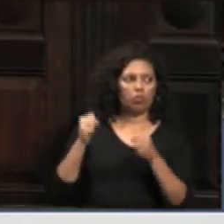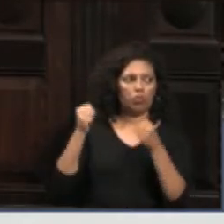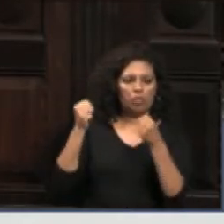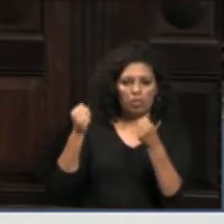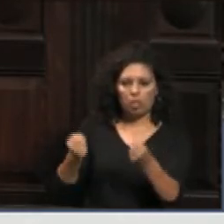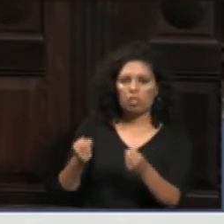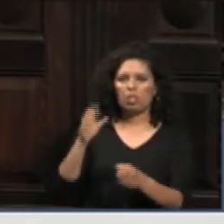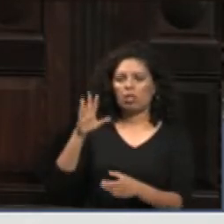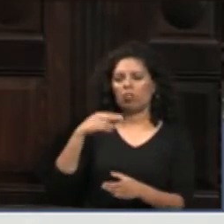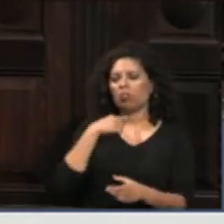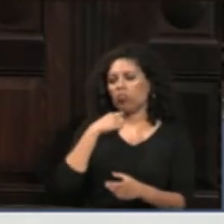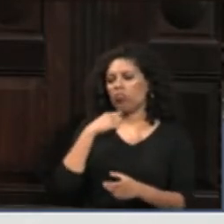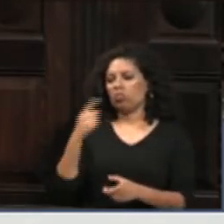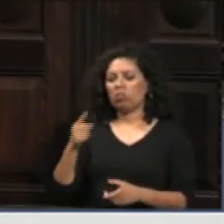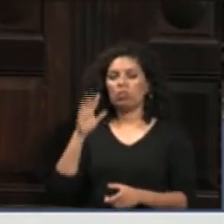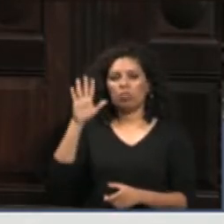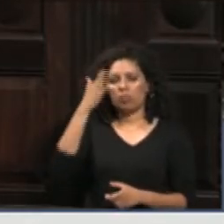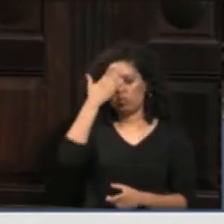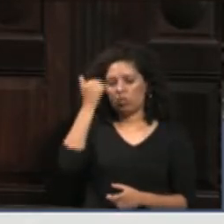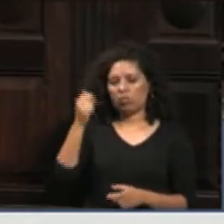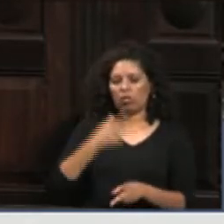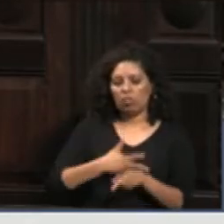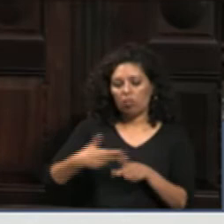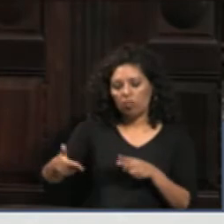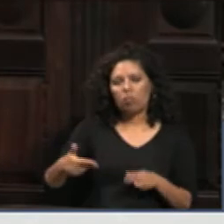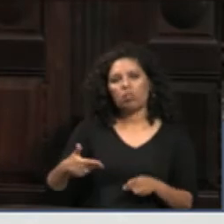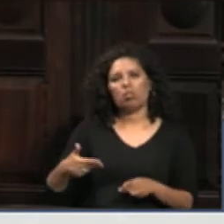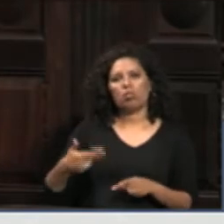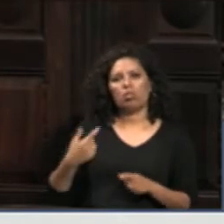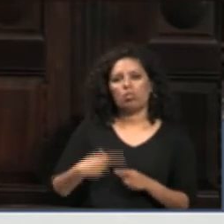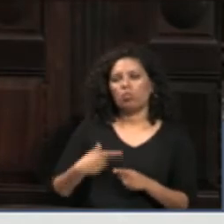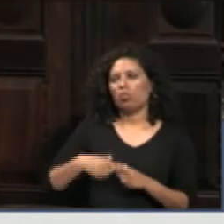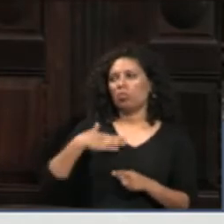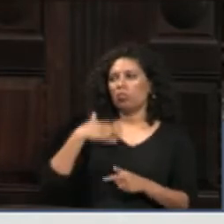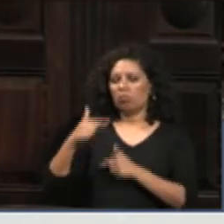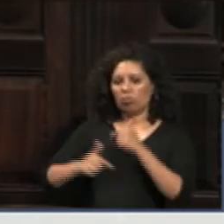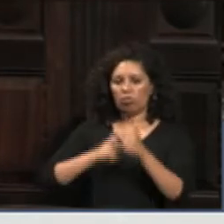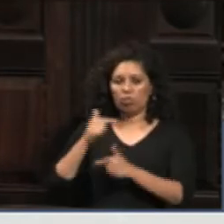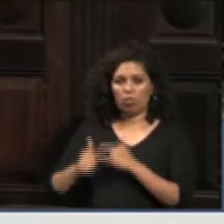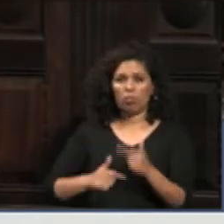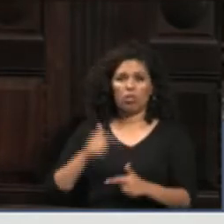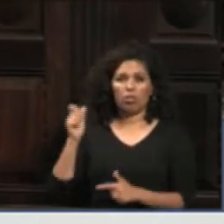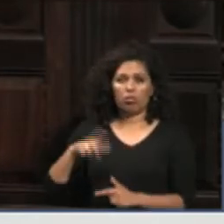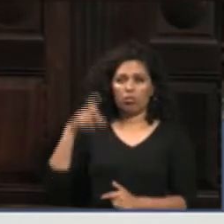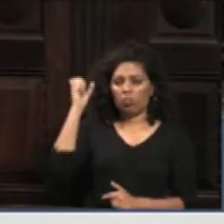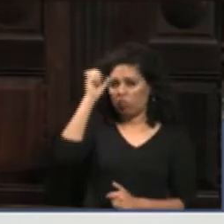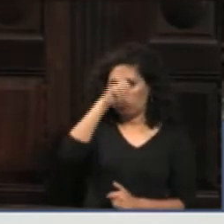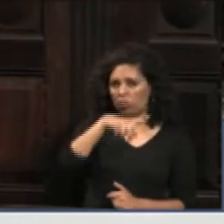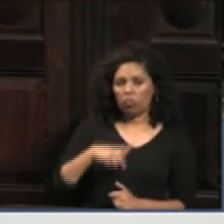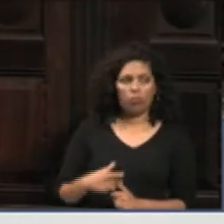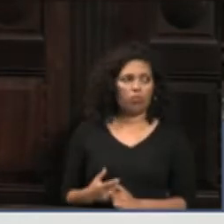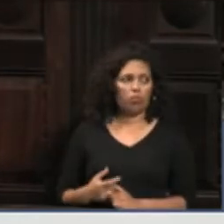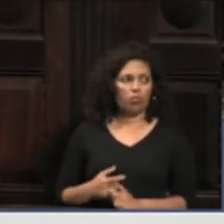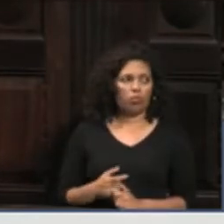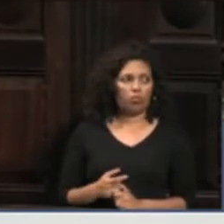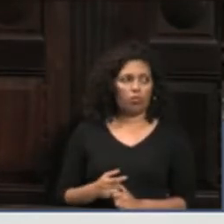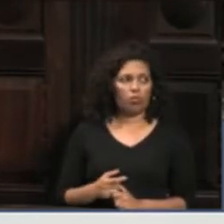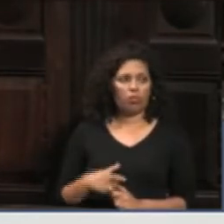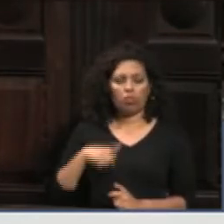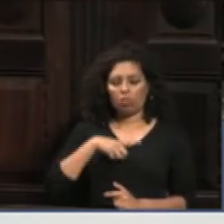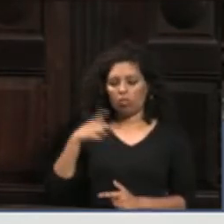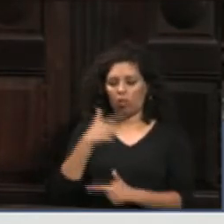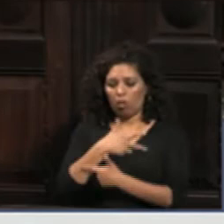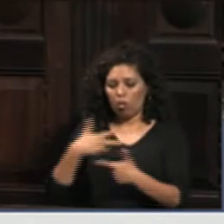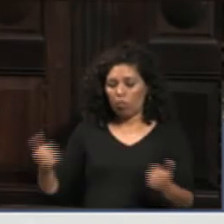foi uma vitória para a gente. Nossa campanha que viveu com muita dificuldade, até fruto de algumas